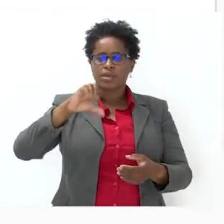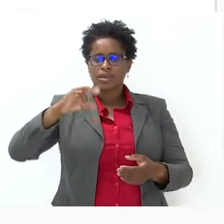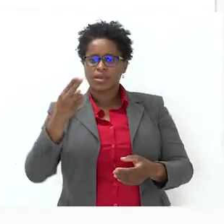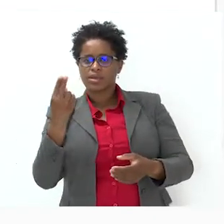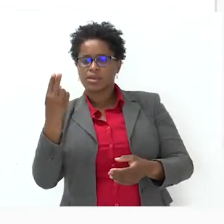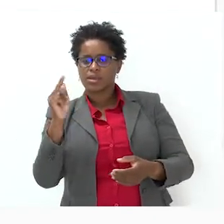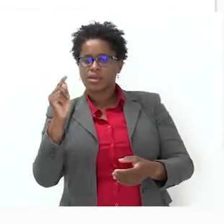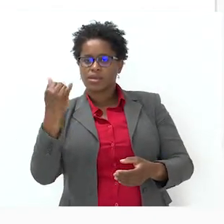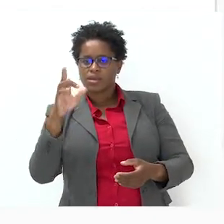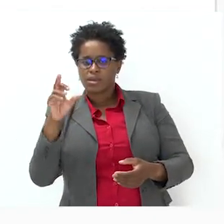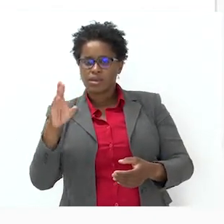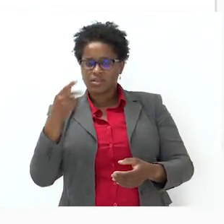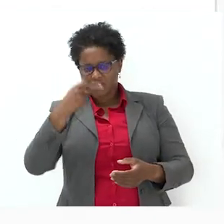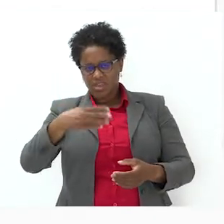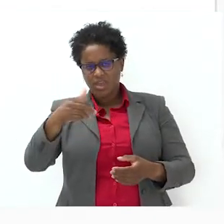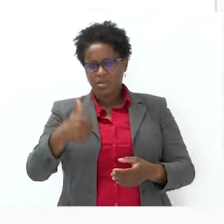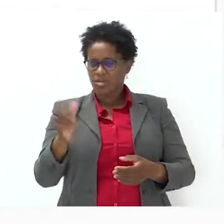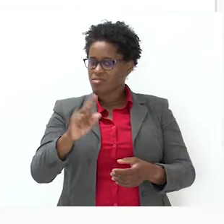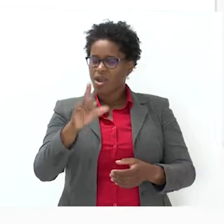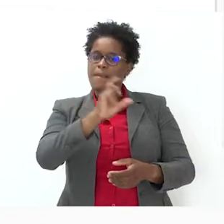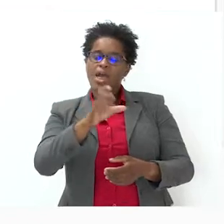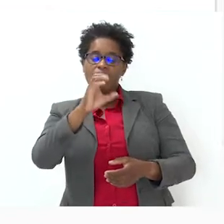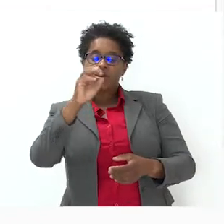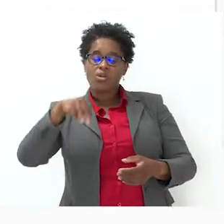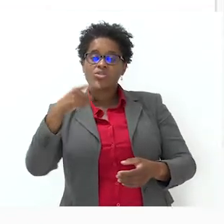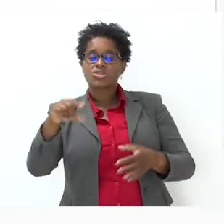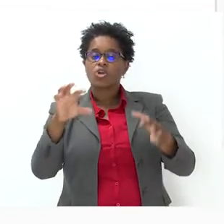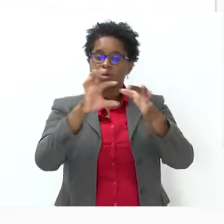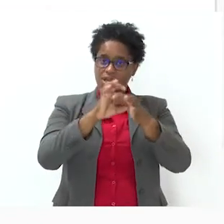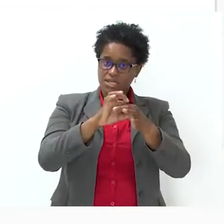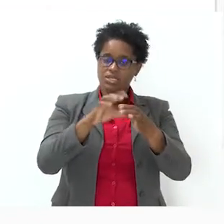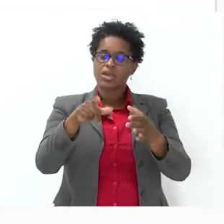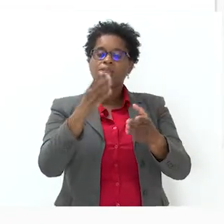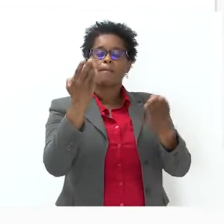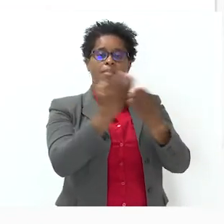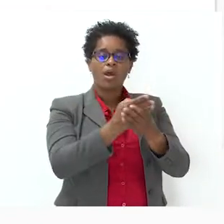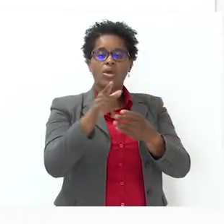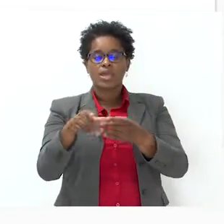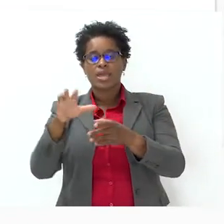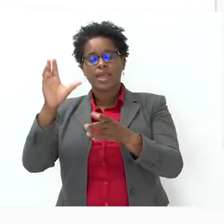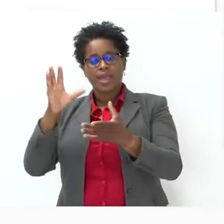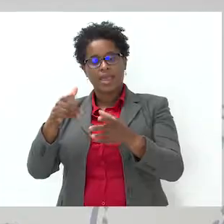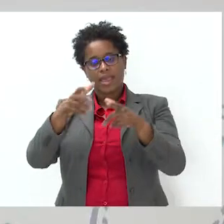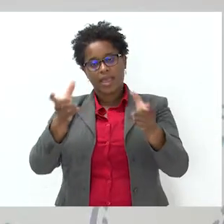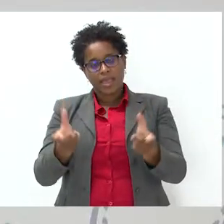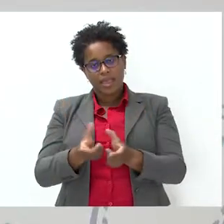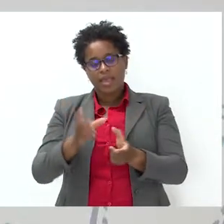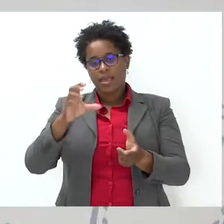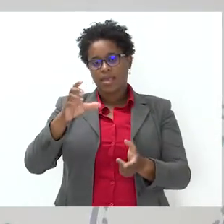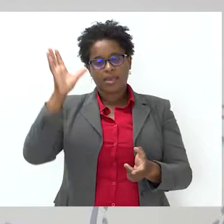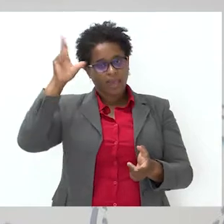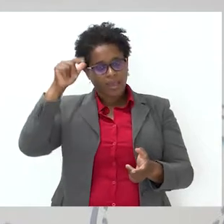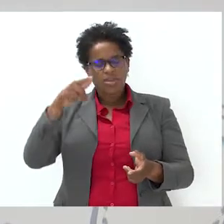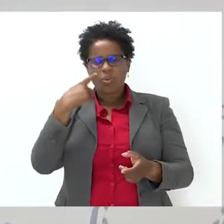palavra com estabelece uma relação de sentido entre pão e queijo.